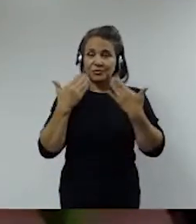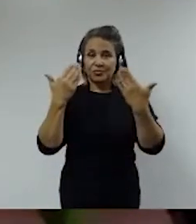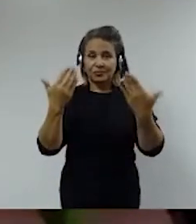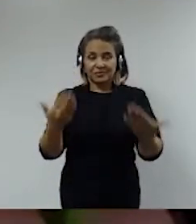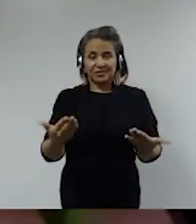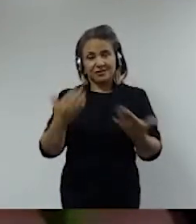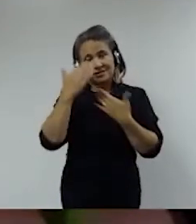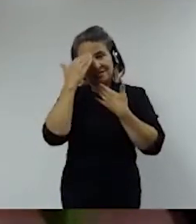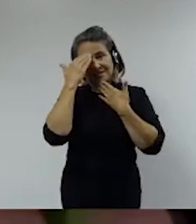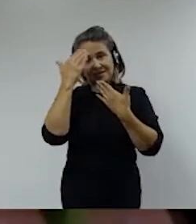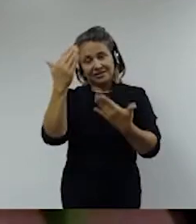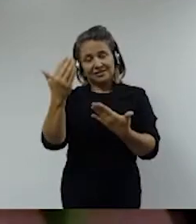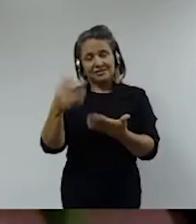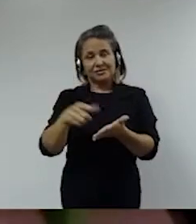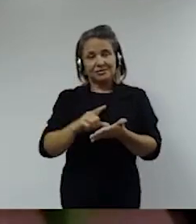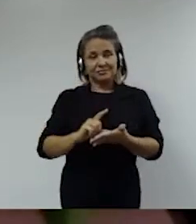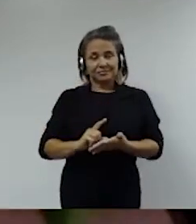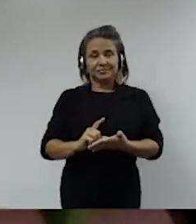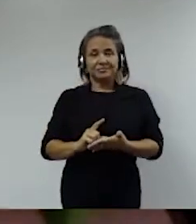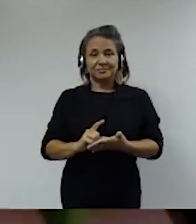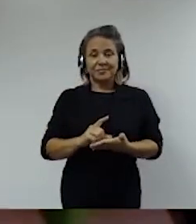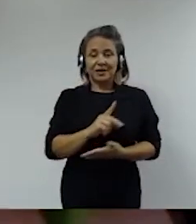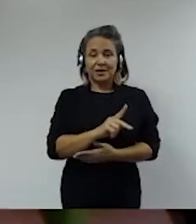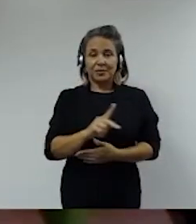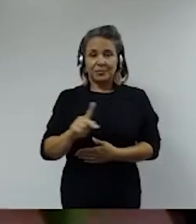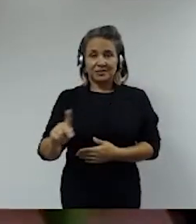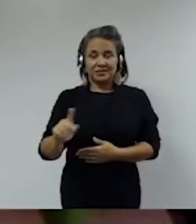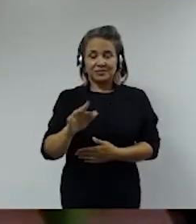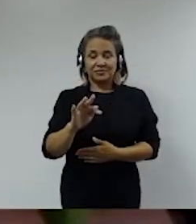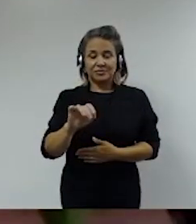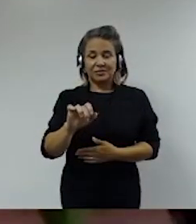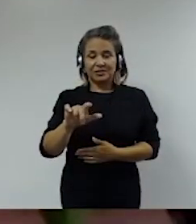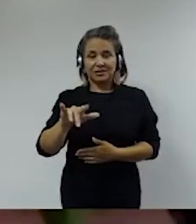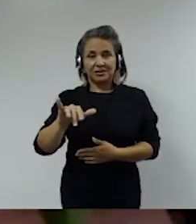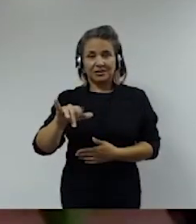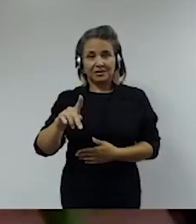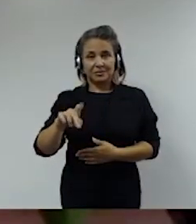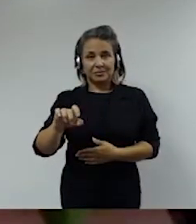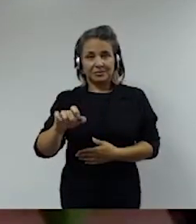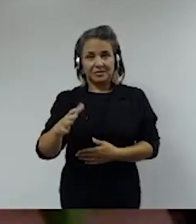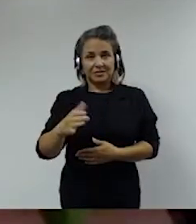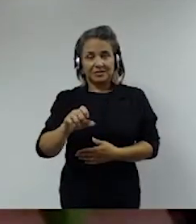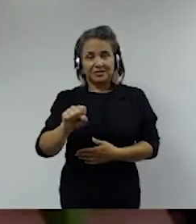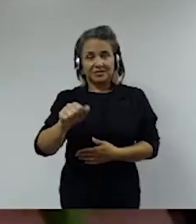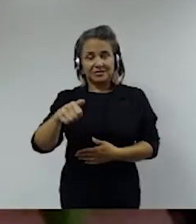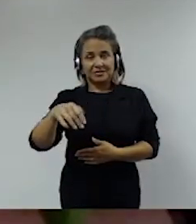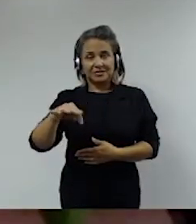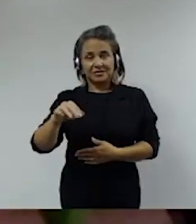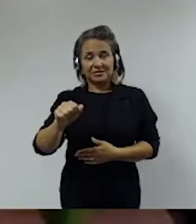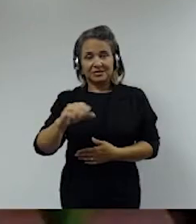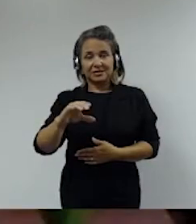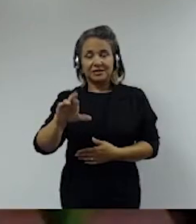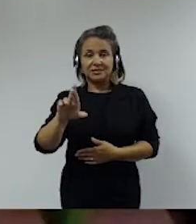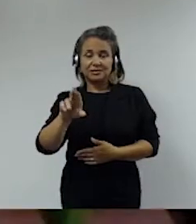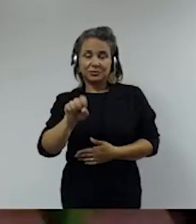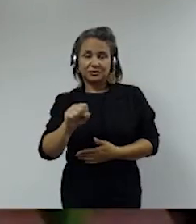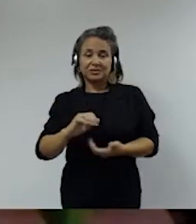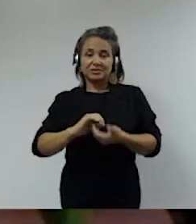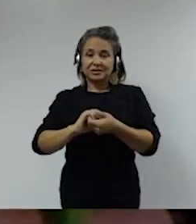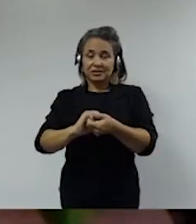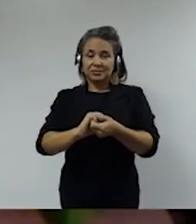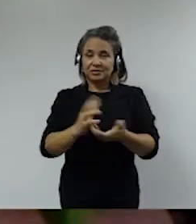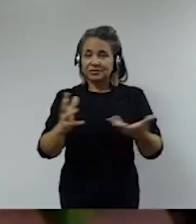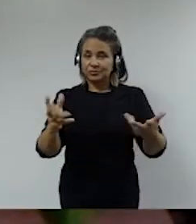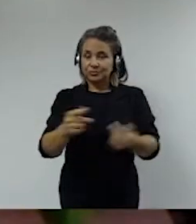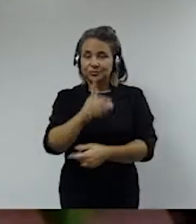aqui agradeço de antemão ao presidente Felipe Santa Cruz, em nome de quem faço saudações a toda